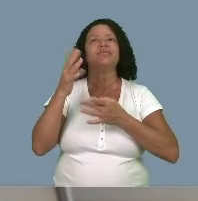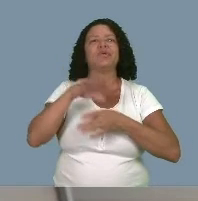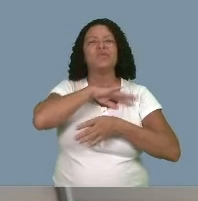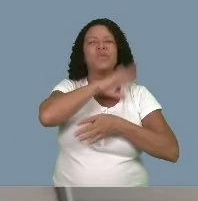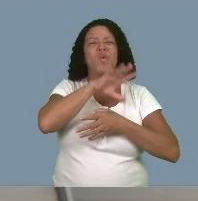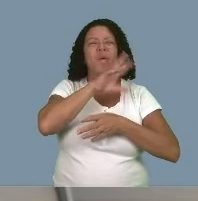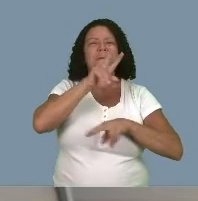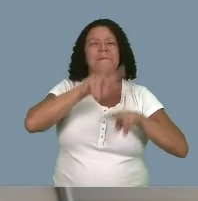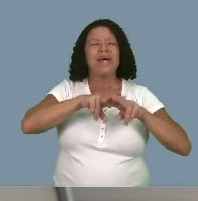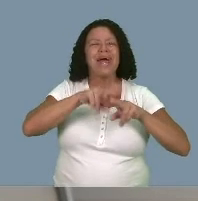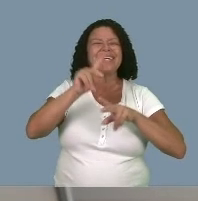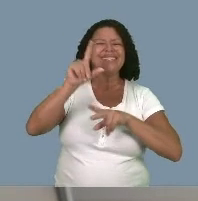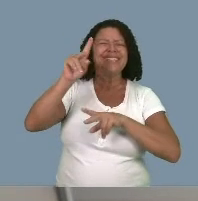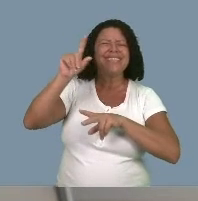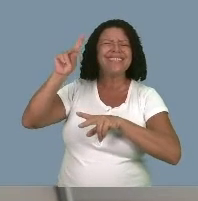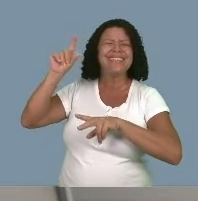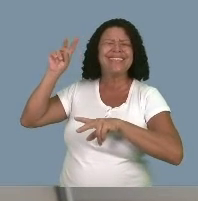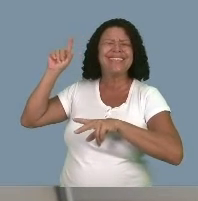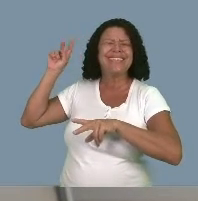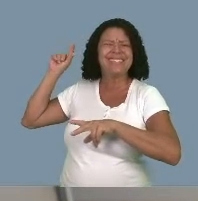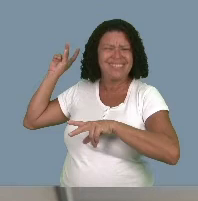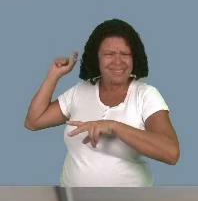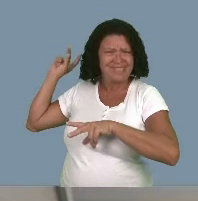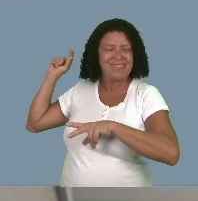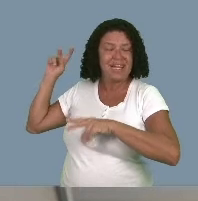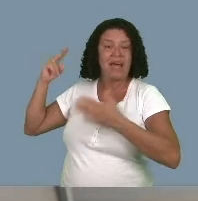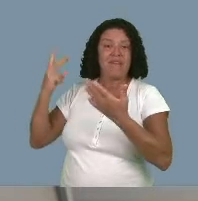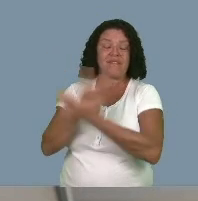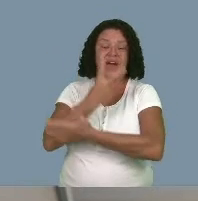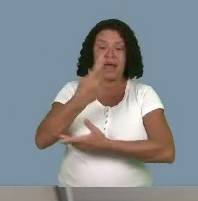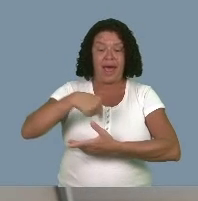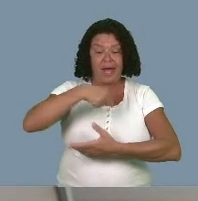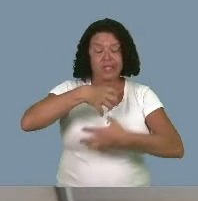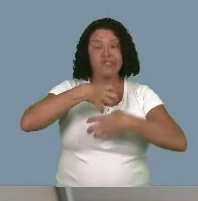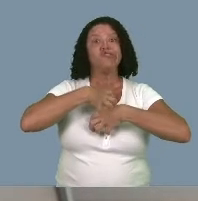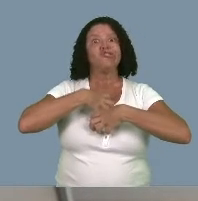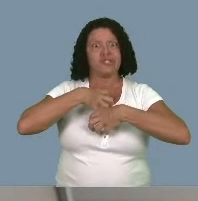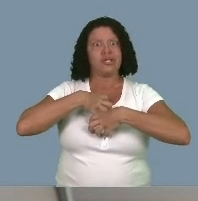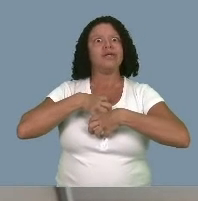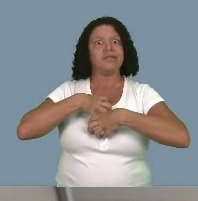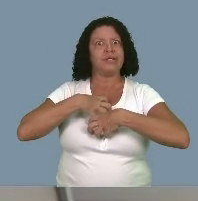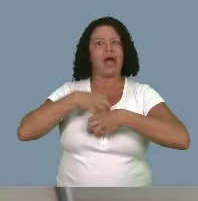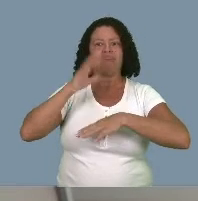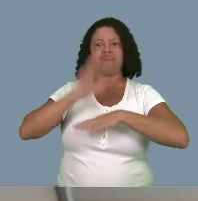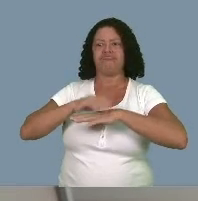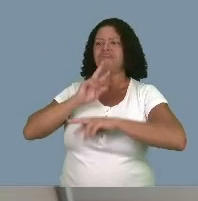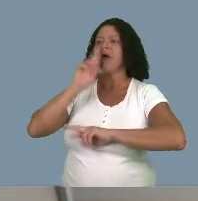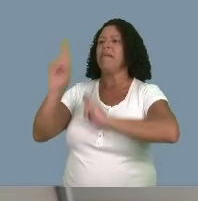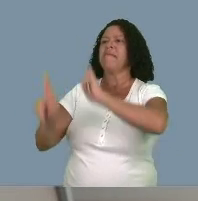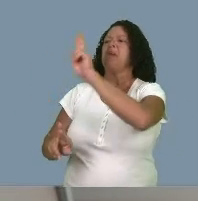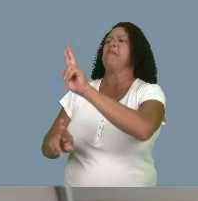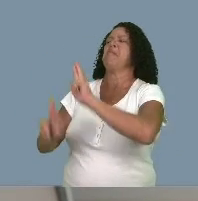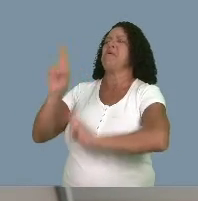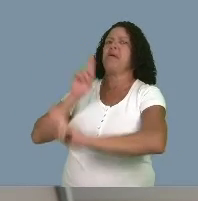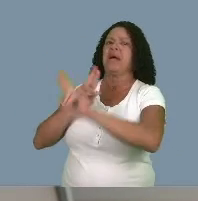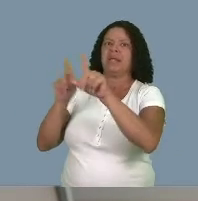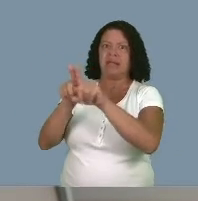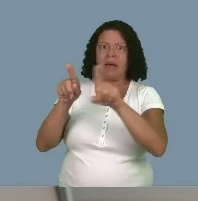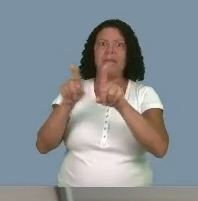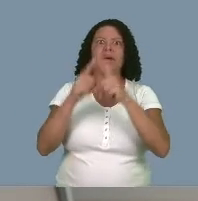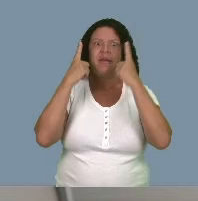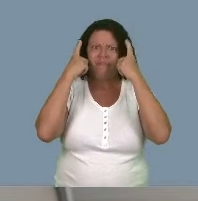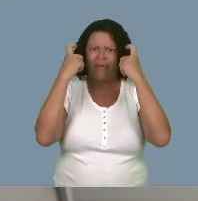uma fase anterior do mundo animal que nos faz reagir às situações do cotidiano ainda com muita agressividade,